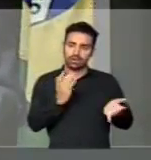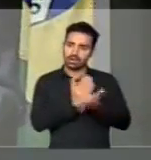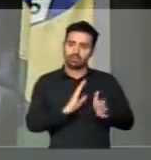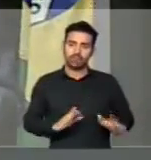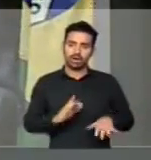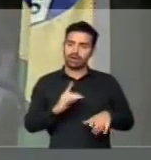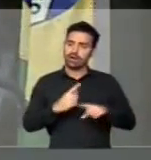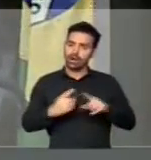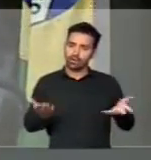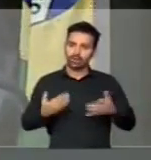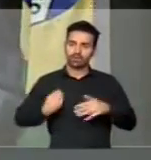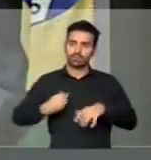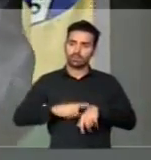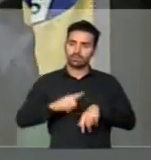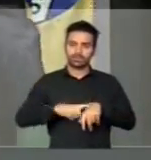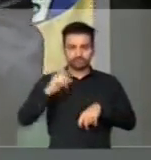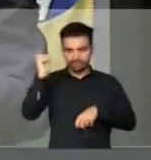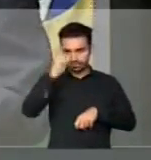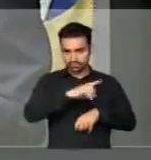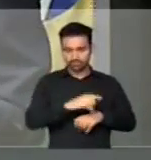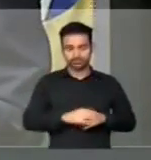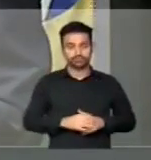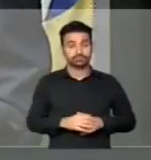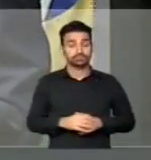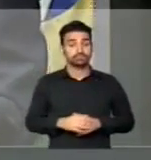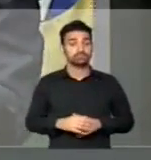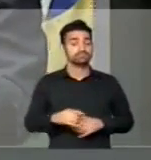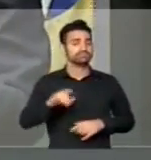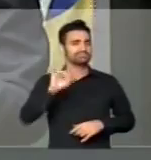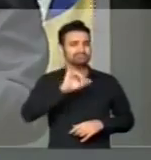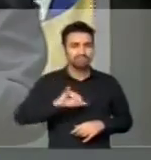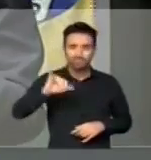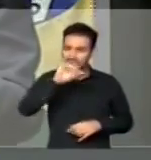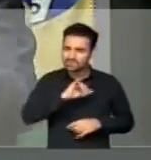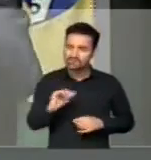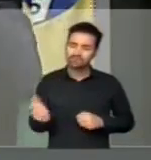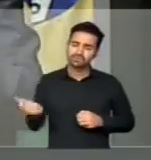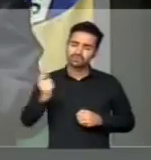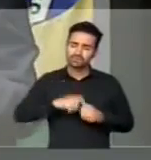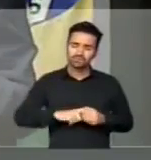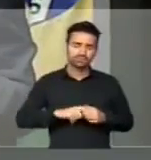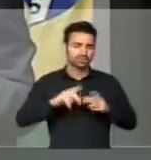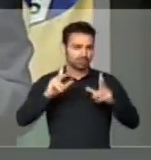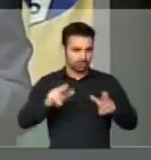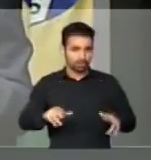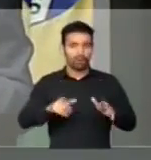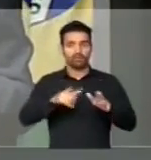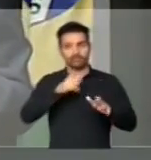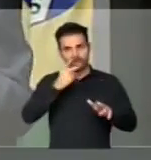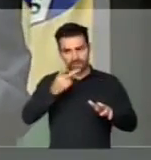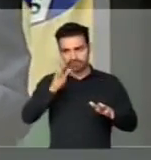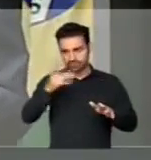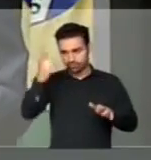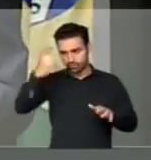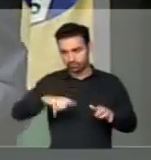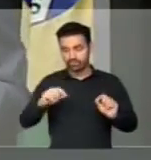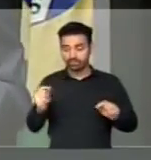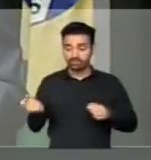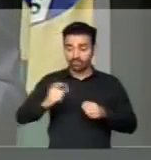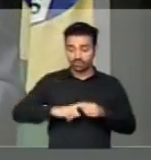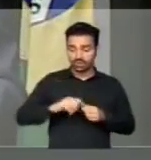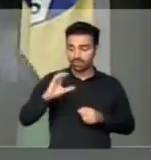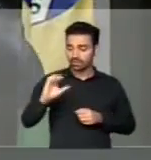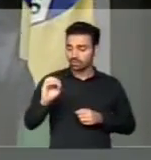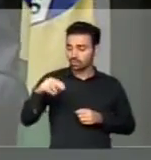colocado. É fundamental a restauração, como já disse e repito, das contas